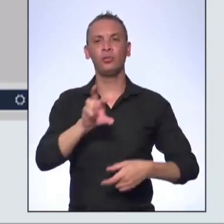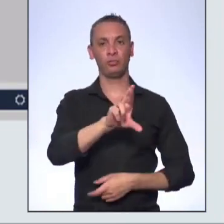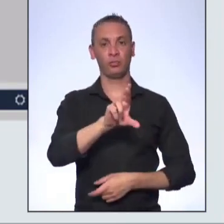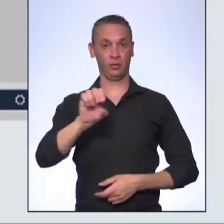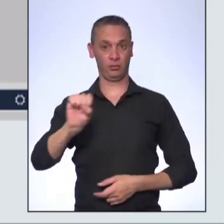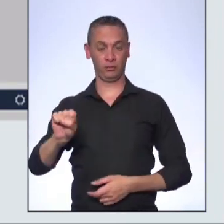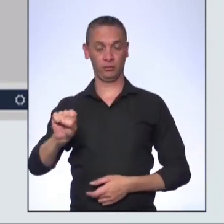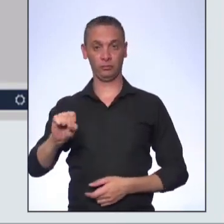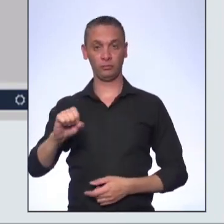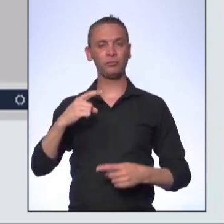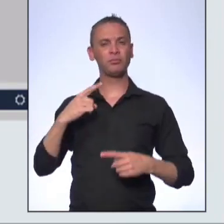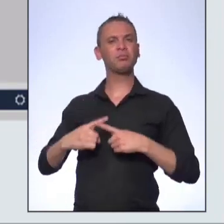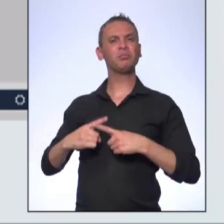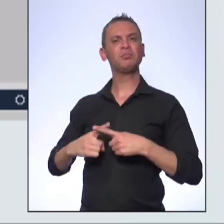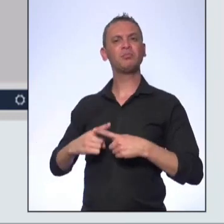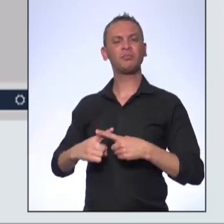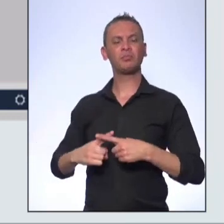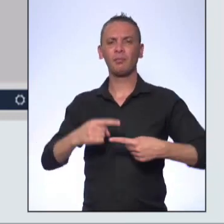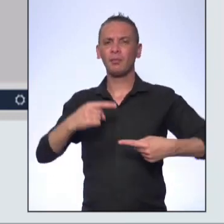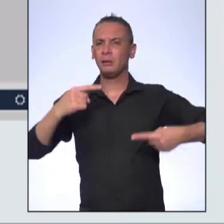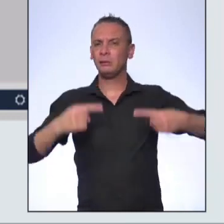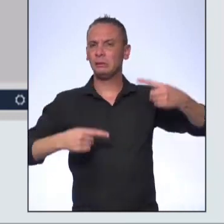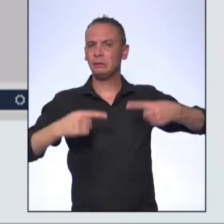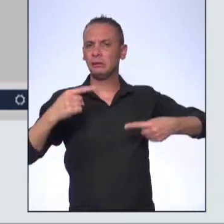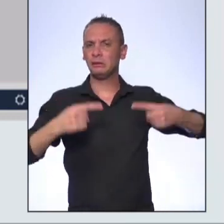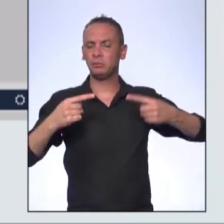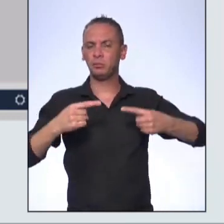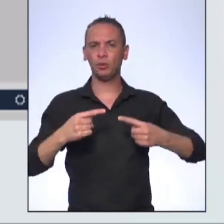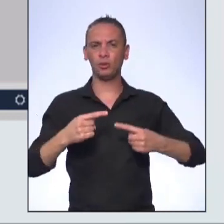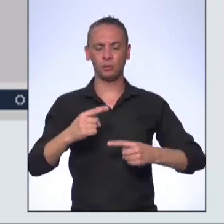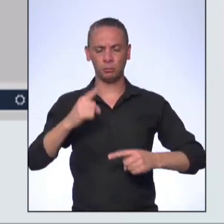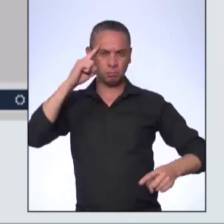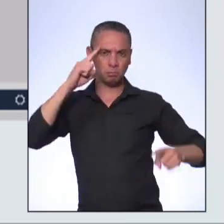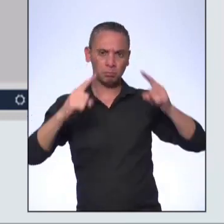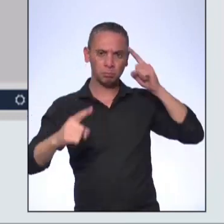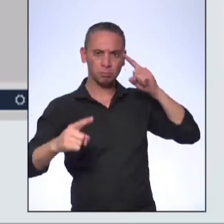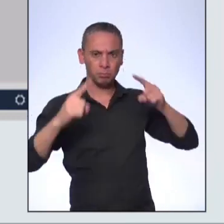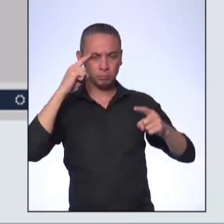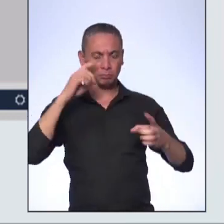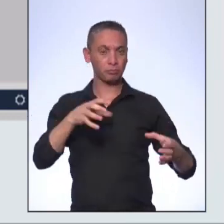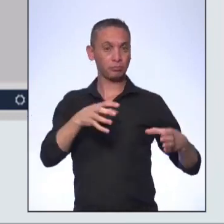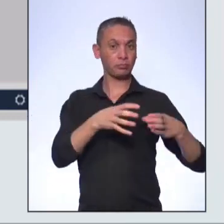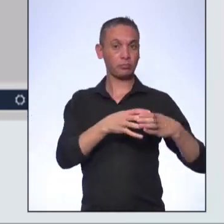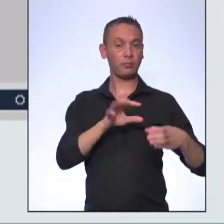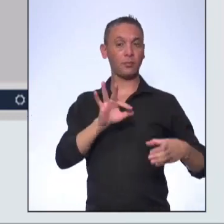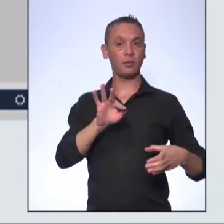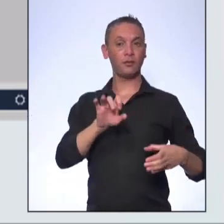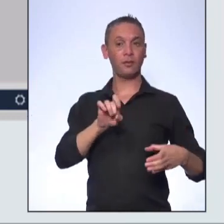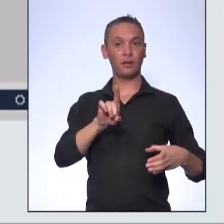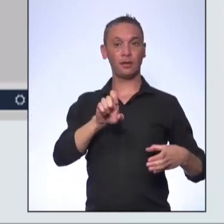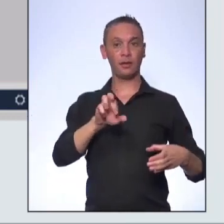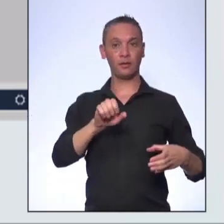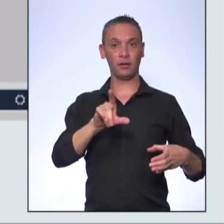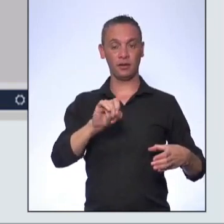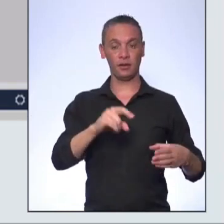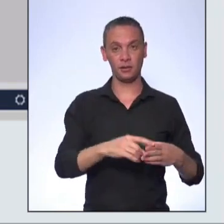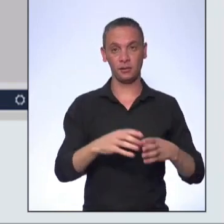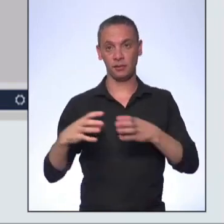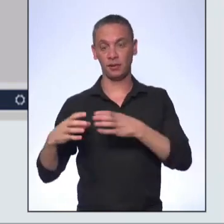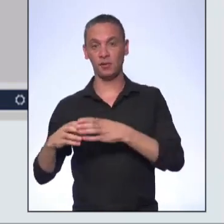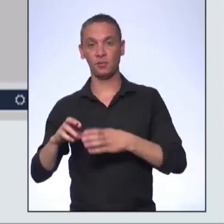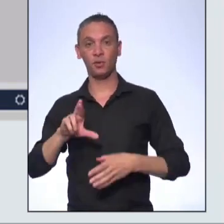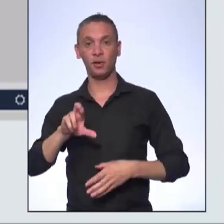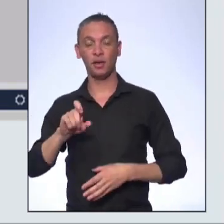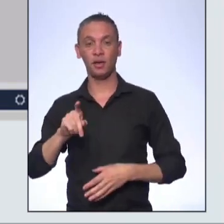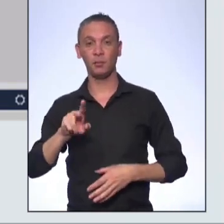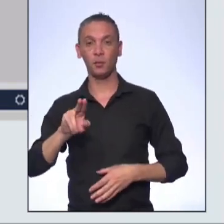seu principal motivo foi a disputa pelo poder entre federalistas e republicanos. Os